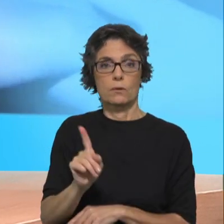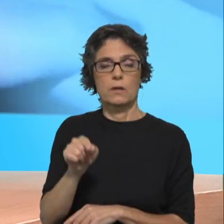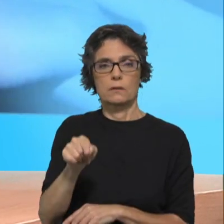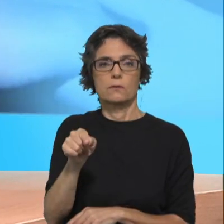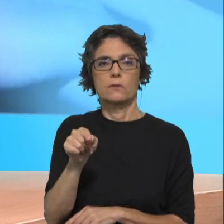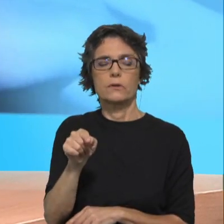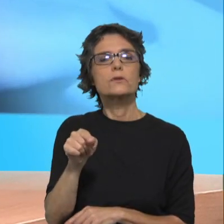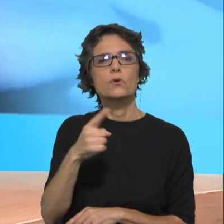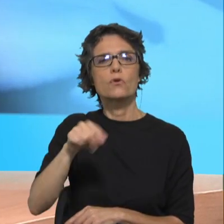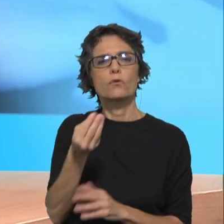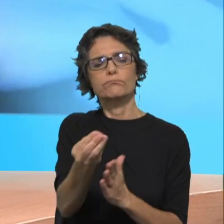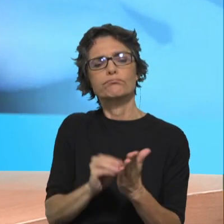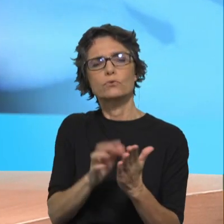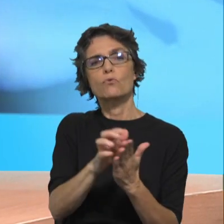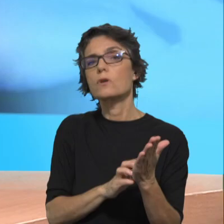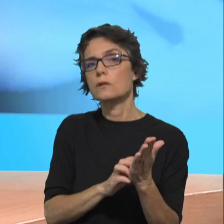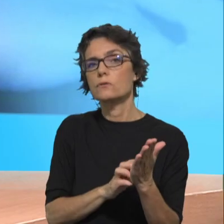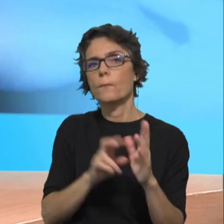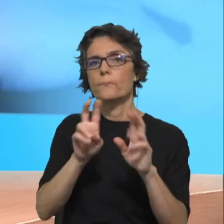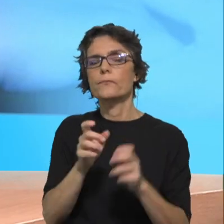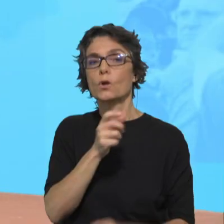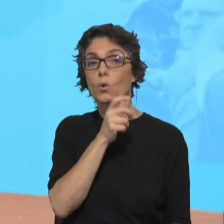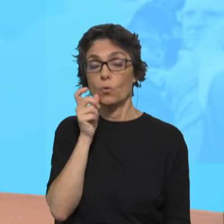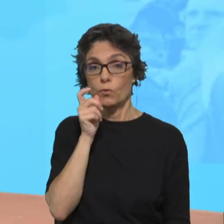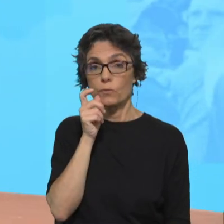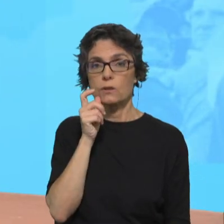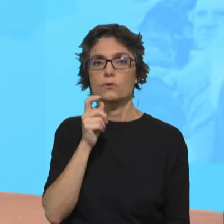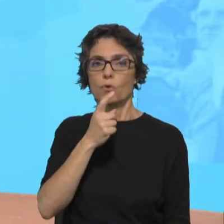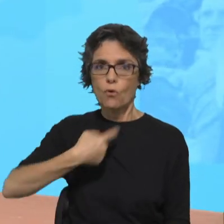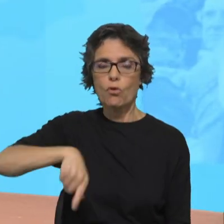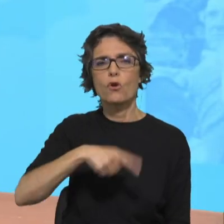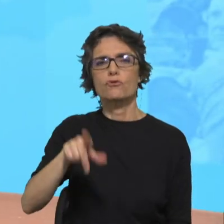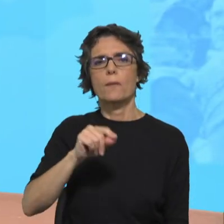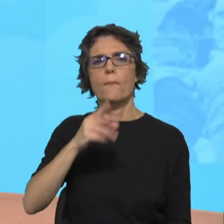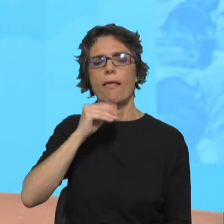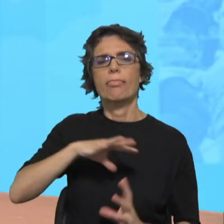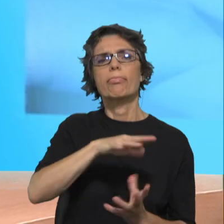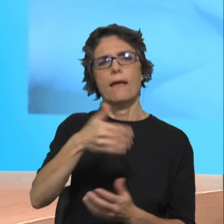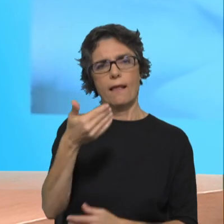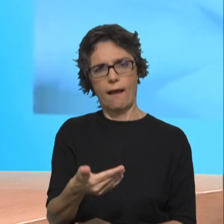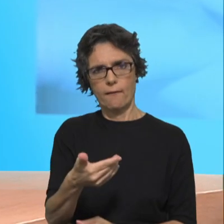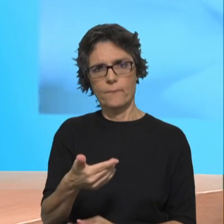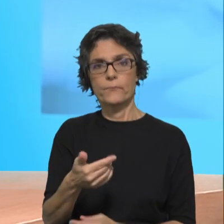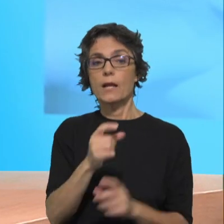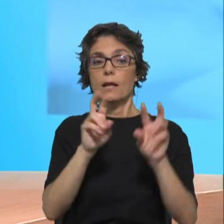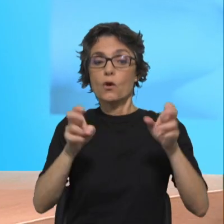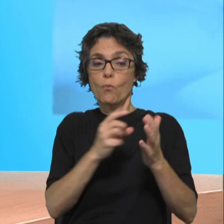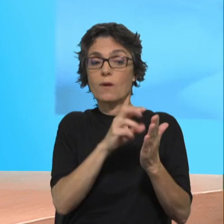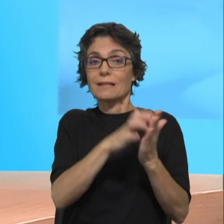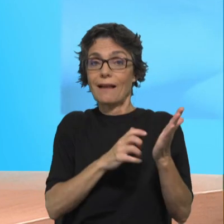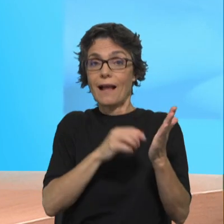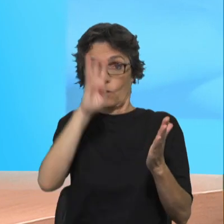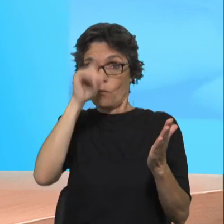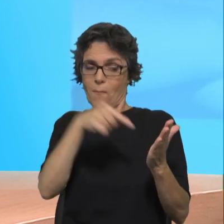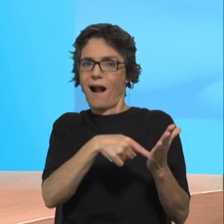fizemos um texto a que chamamos Compromisso Também Somos Terra, que é uma expressão que vai na Laudato Si, e surgiu aí nesse